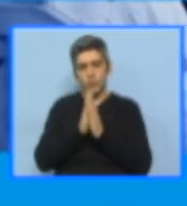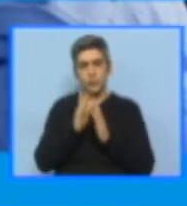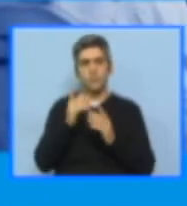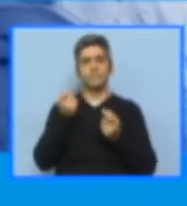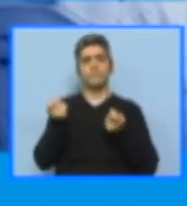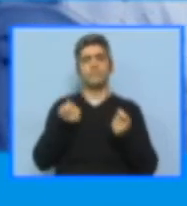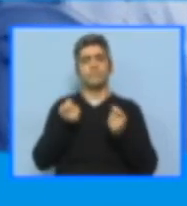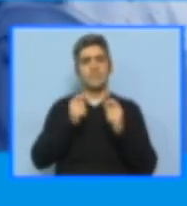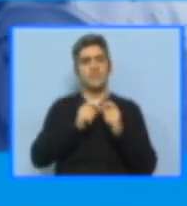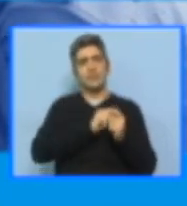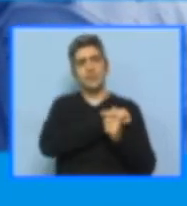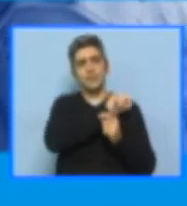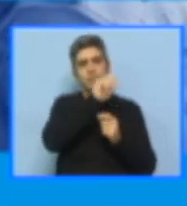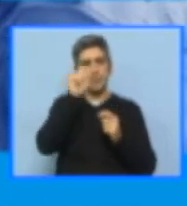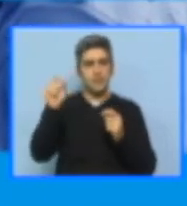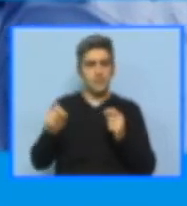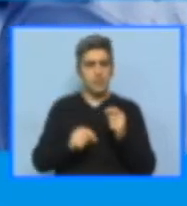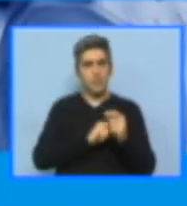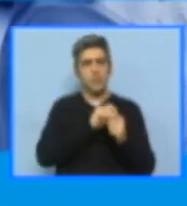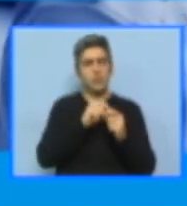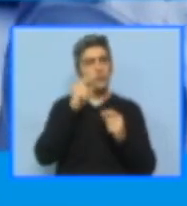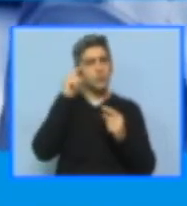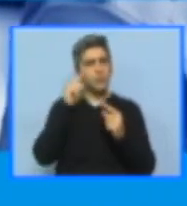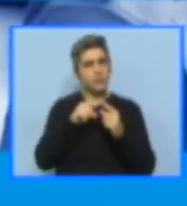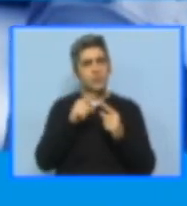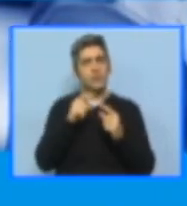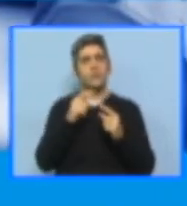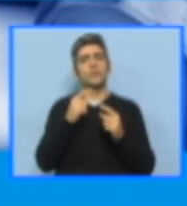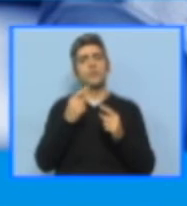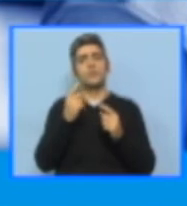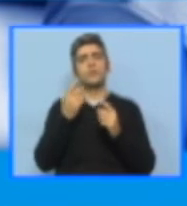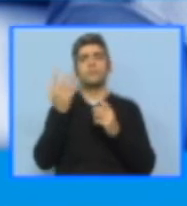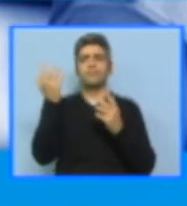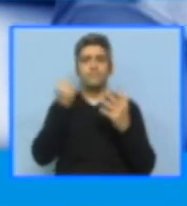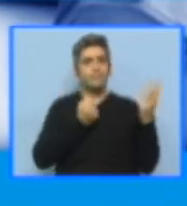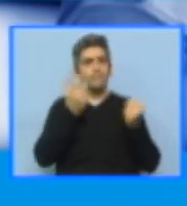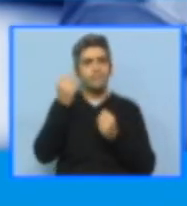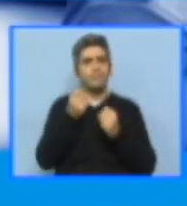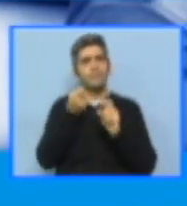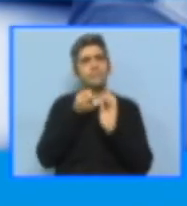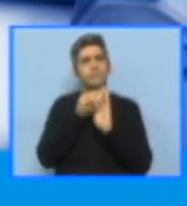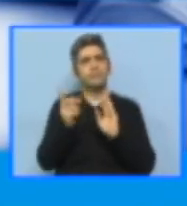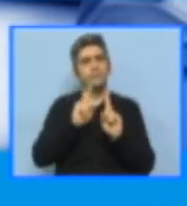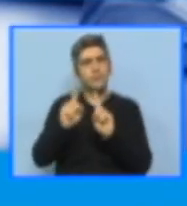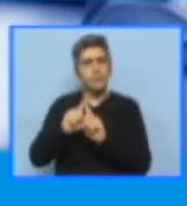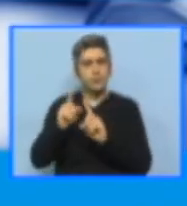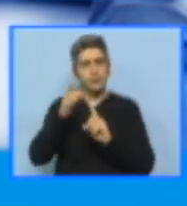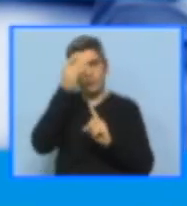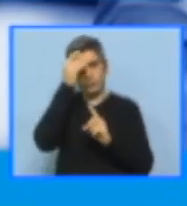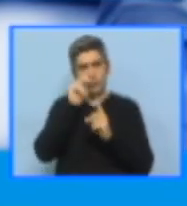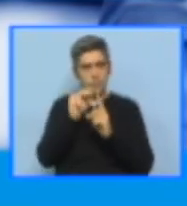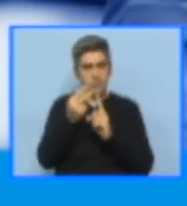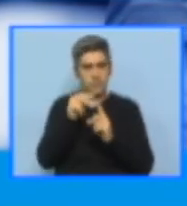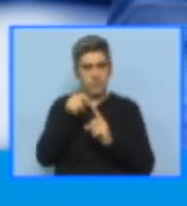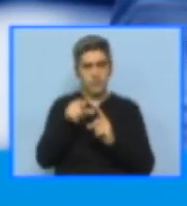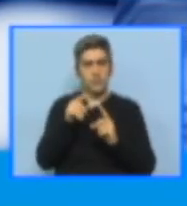procurou que trouxesse diversas perspectivas sobre este fenómeno,